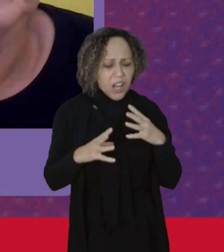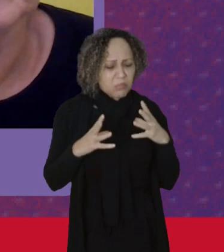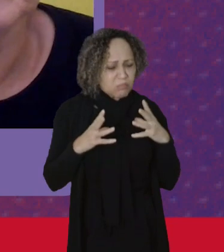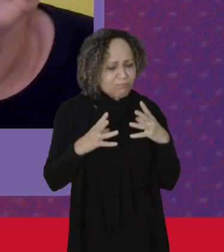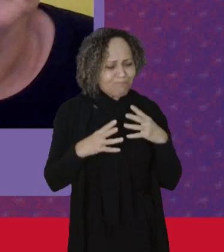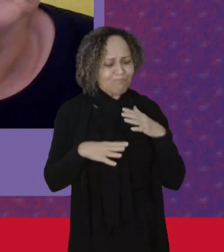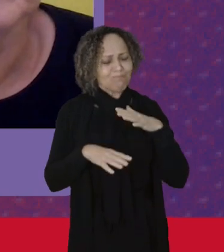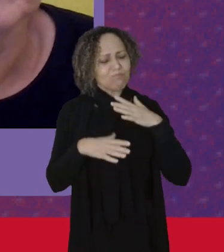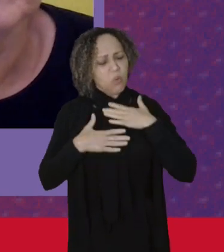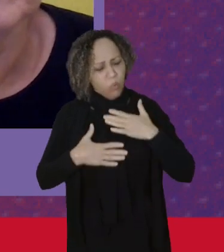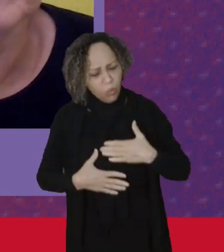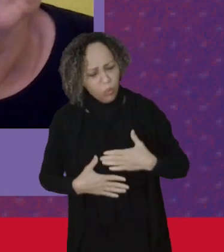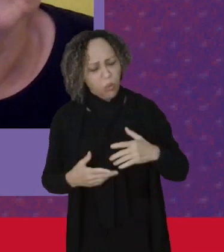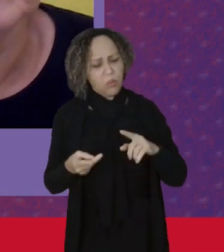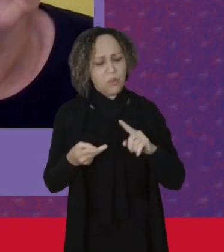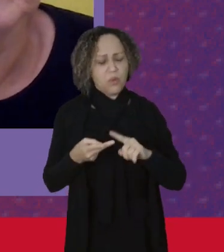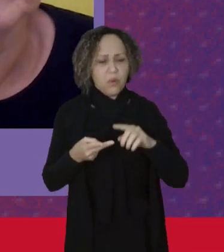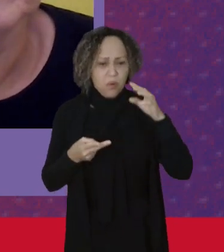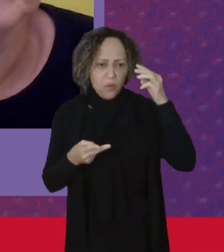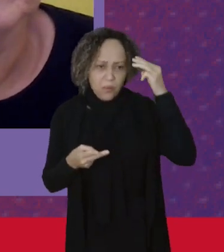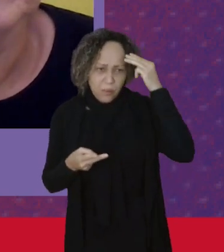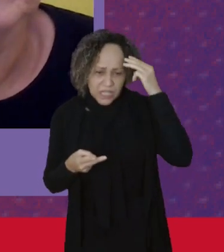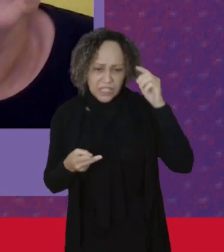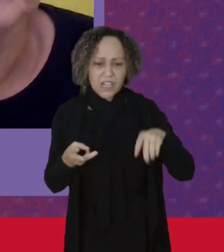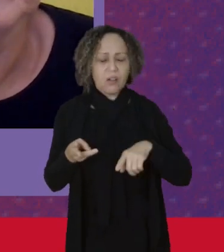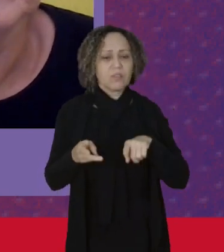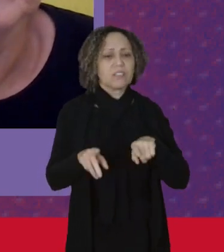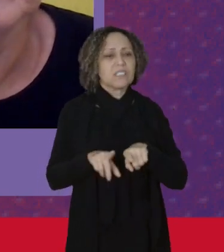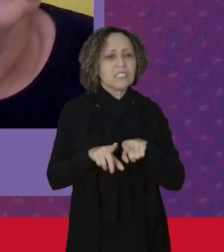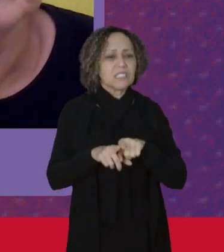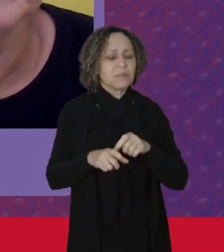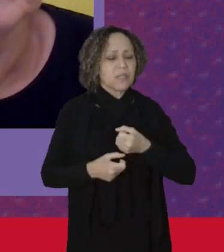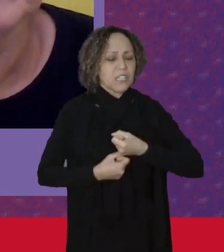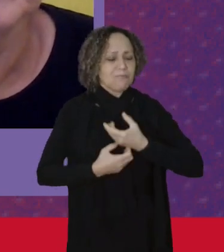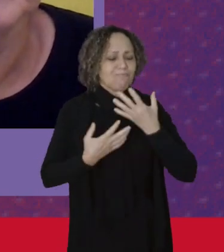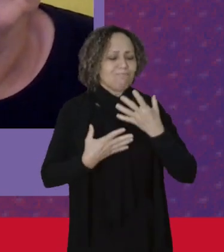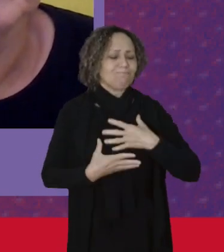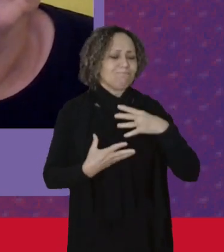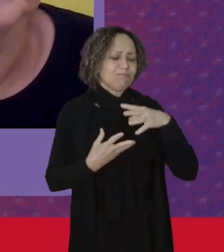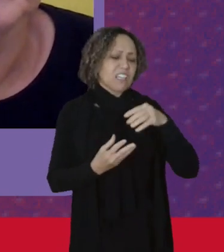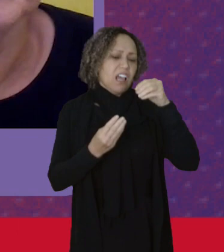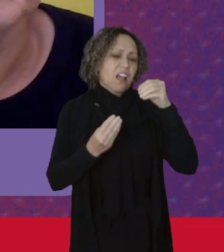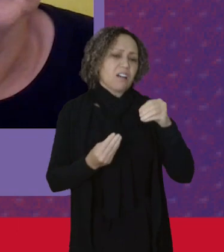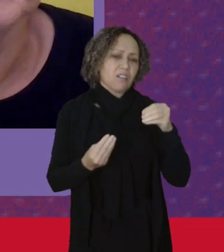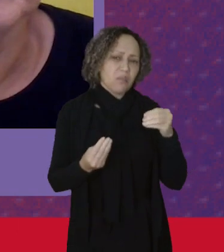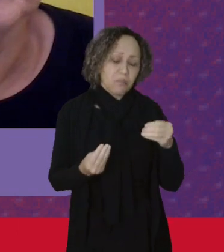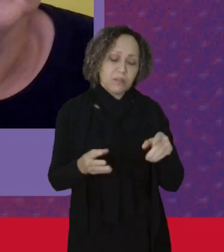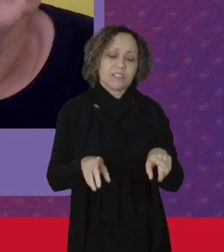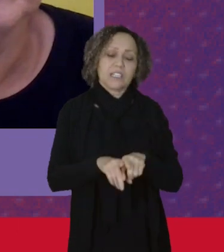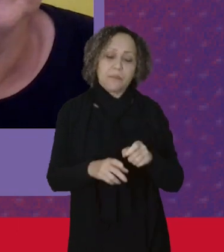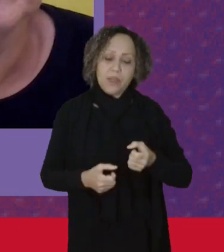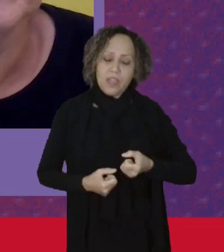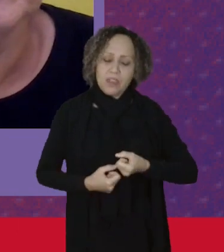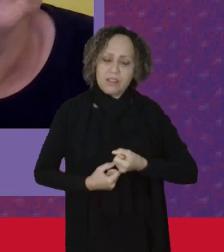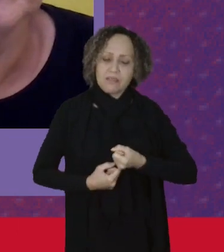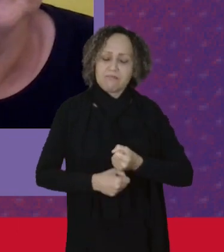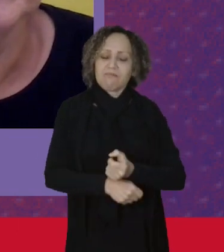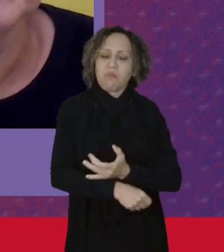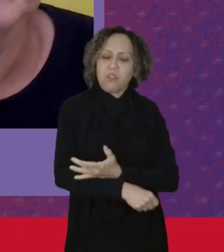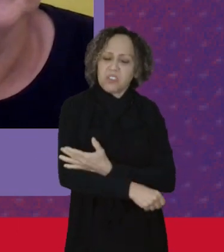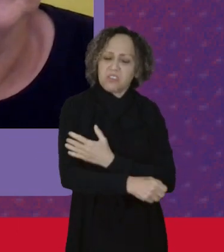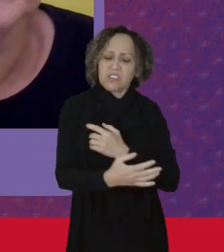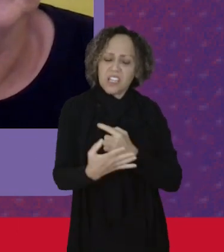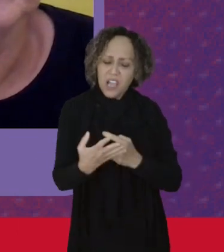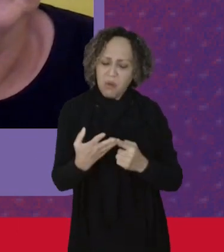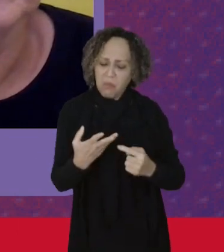física, mental e espiritual, né? e emocional, então ela é uma saúde integral. Eu